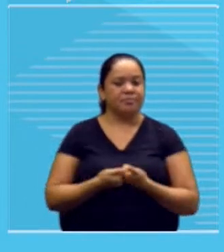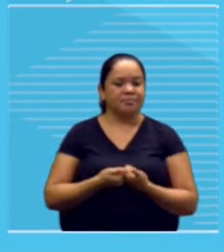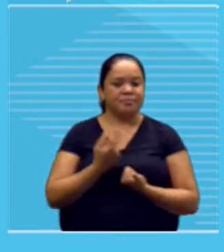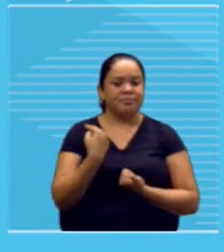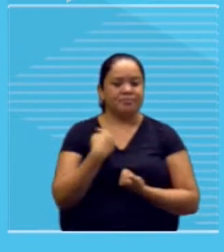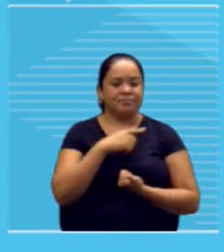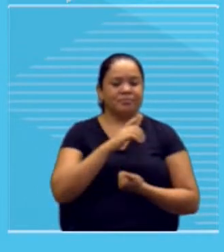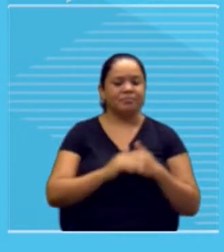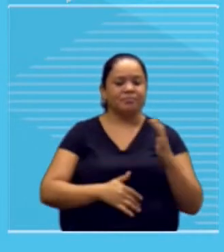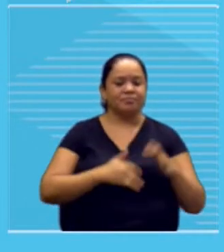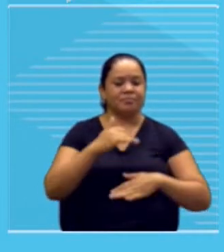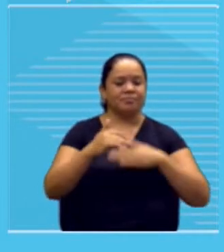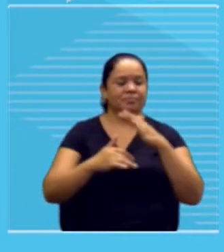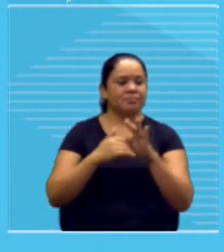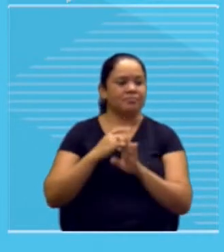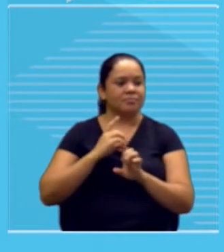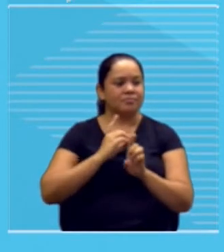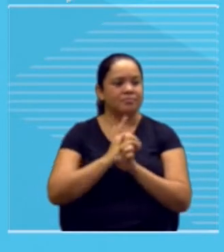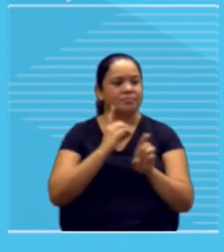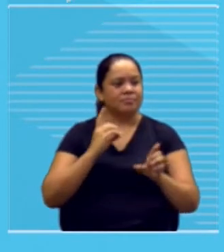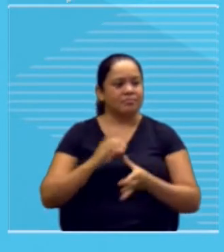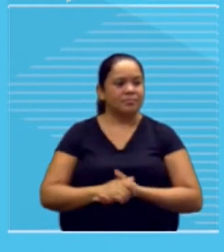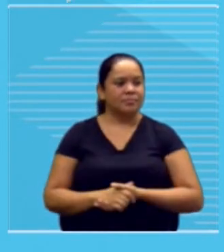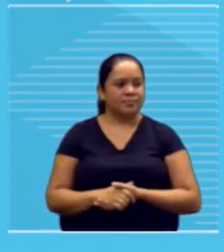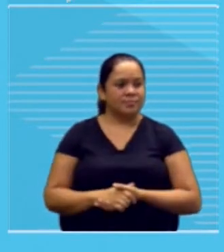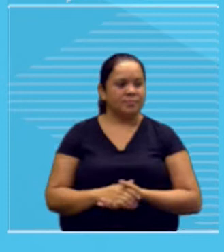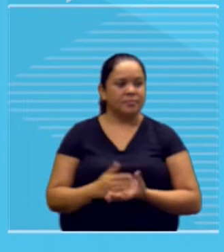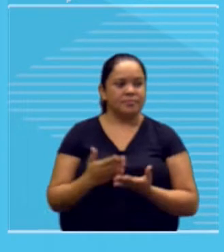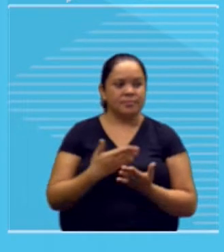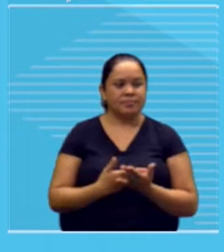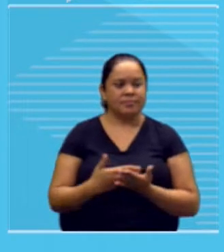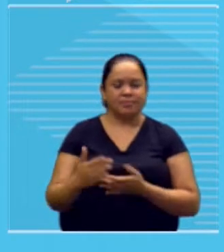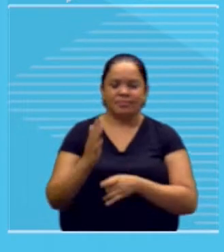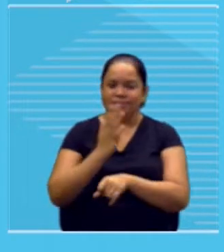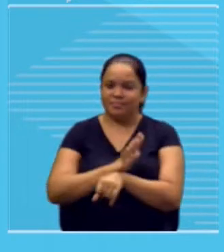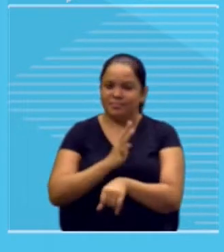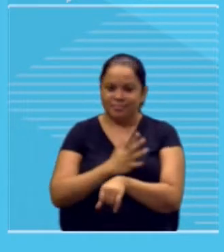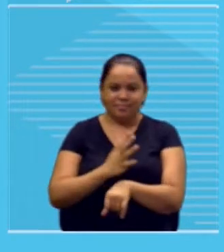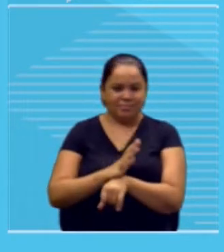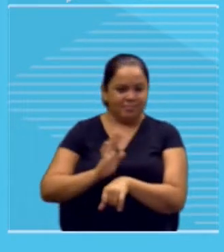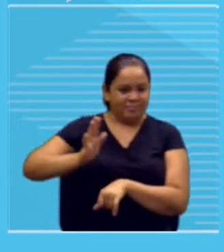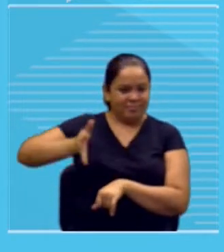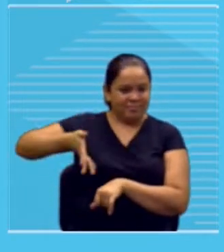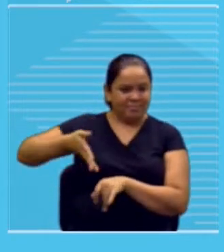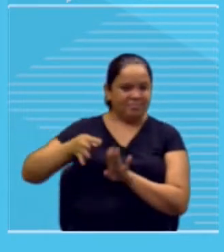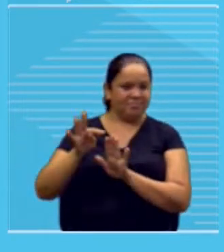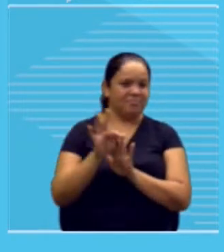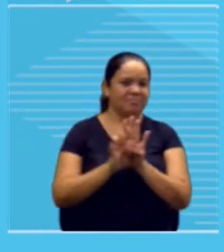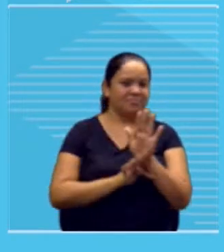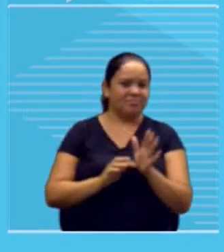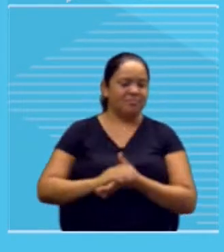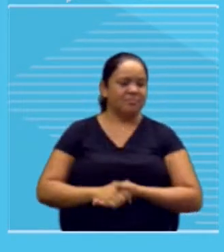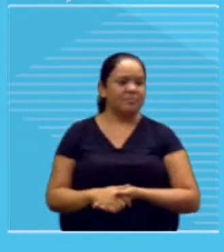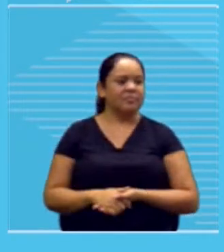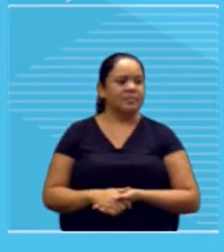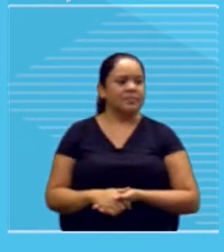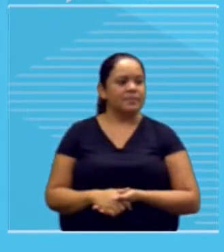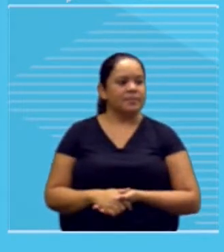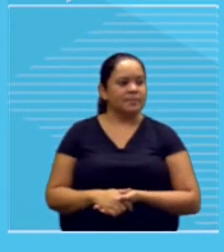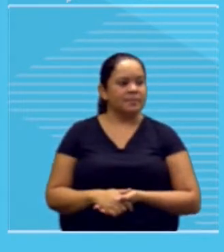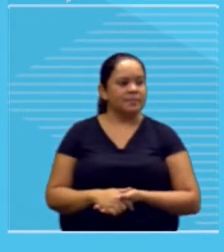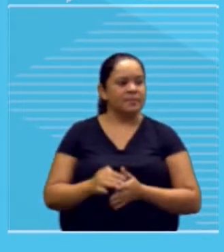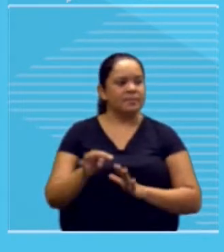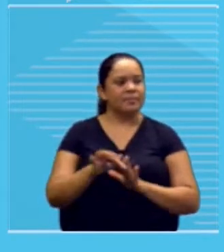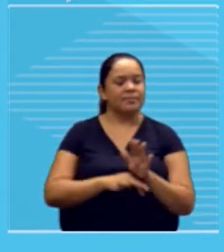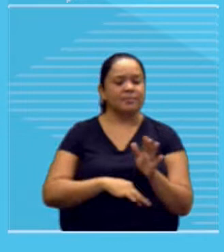os nossos Mas vamos que vamos vamos começar direto na prática vamos começar direto nesse texto olha só que tem legal